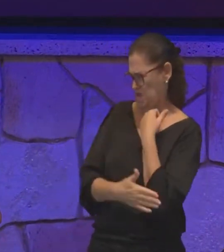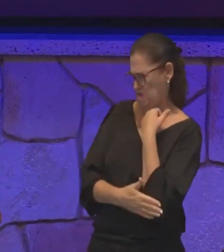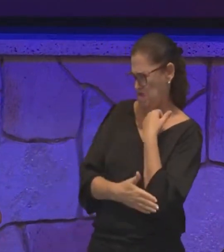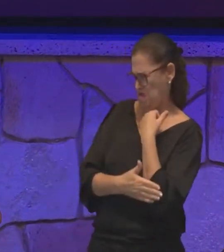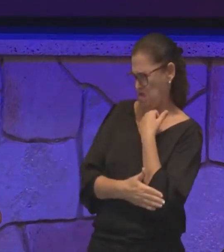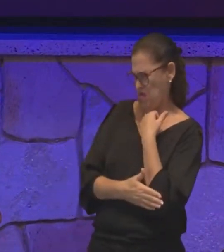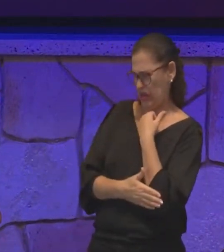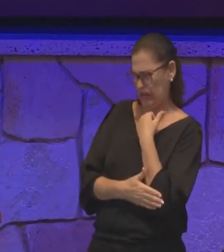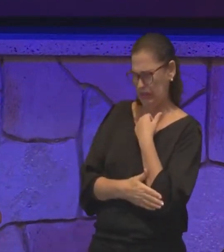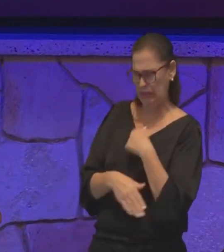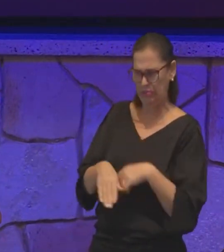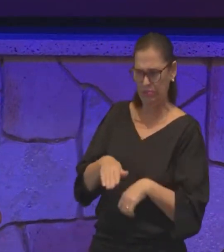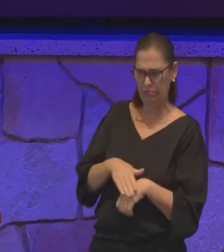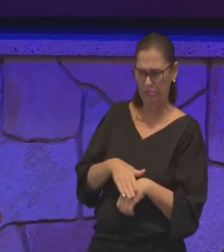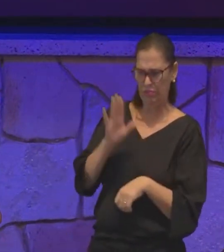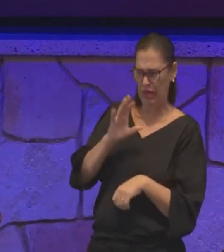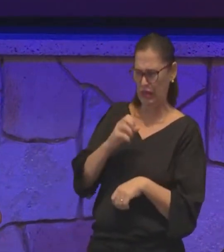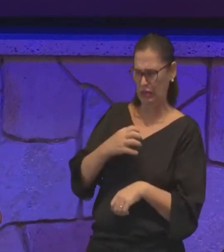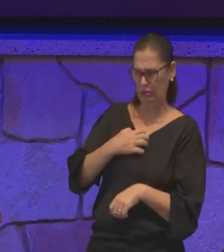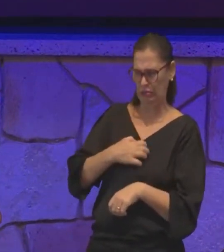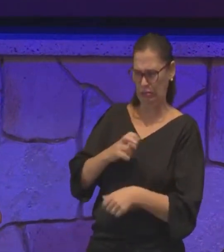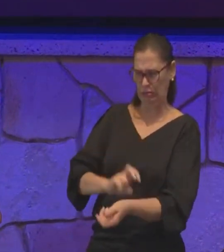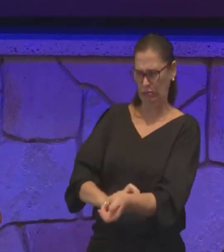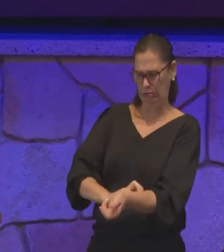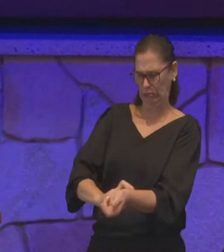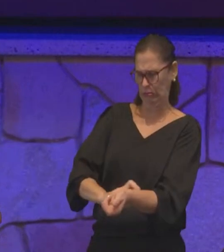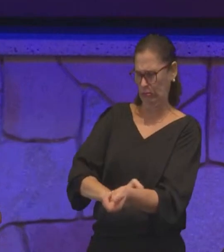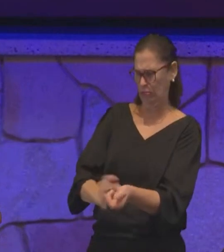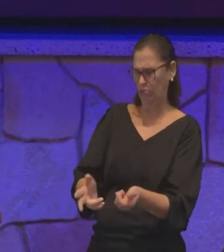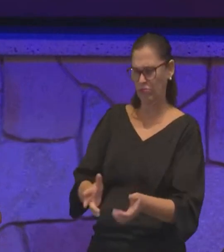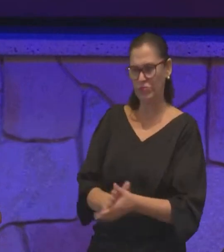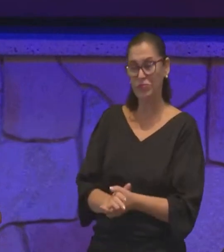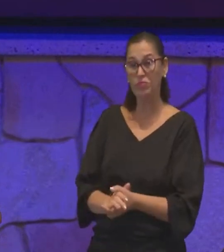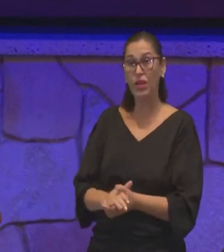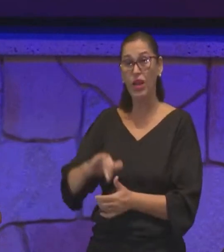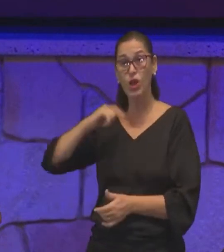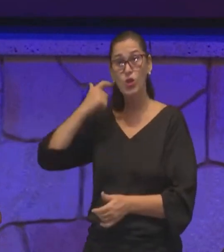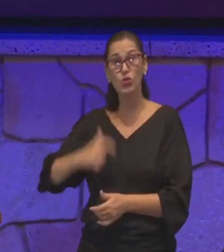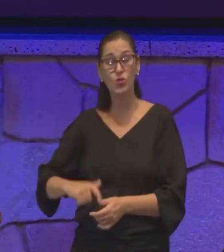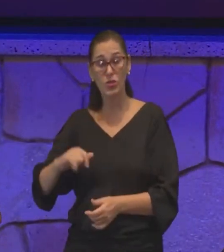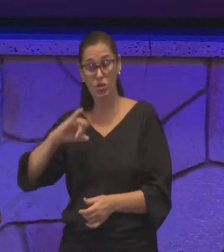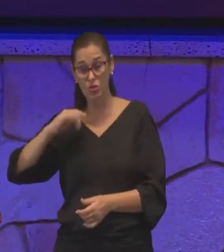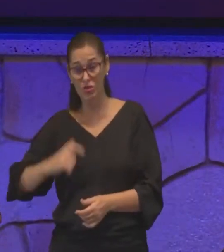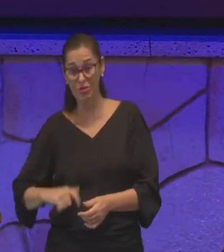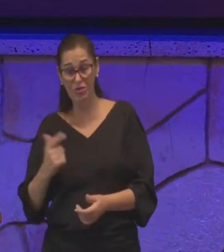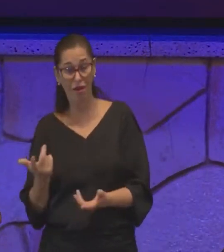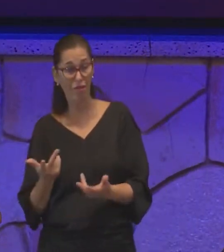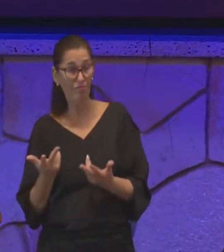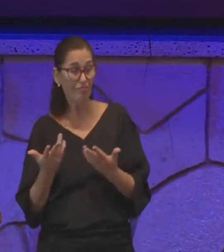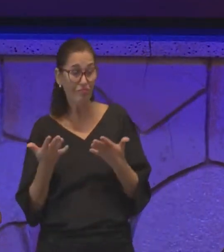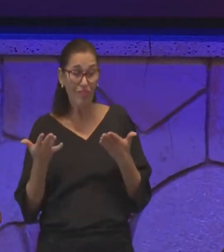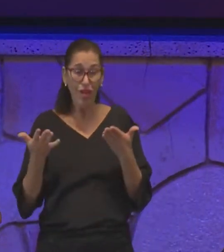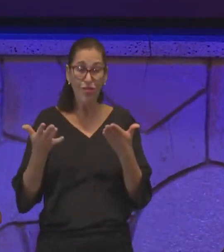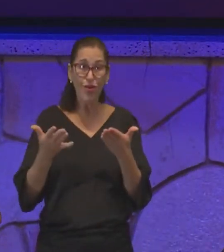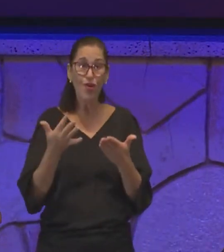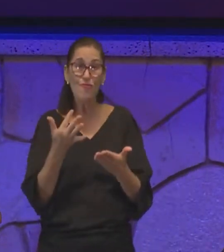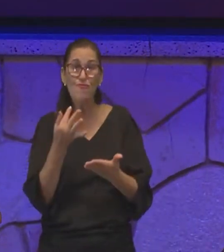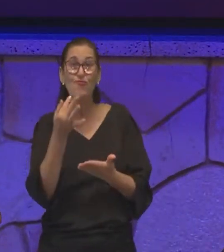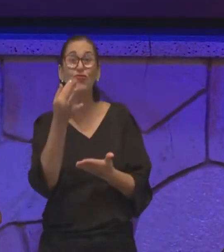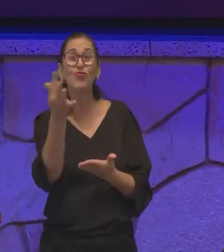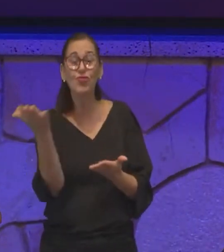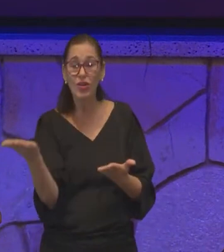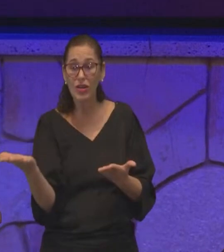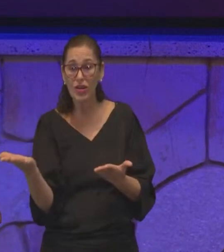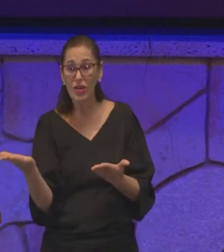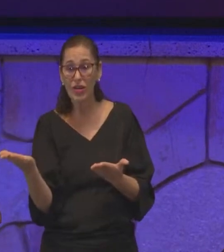se tornam ainda mais raivosos. E José então, nessa perspectiva do futuro, ele